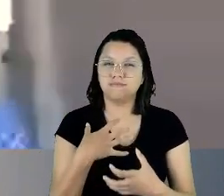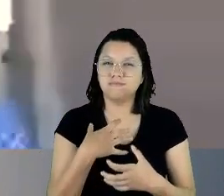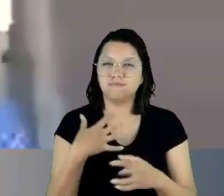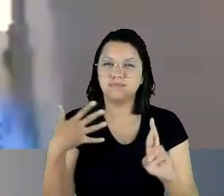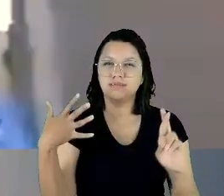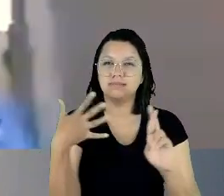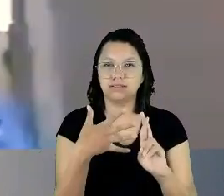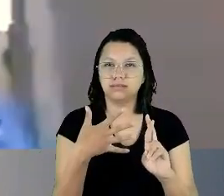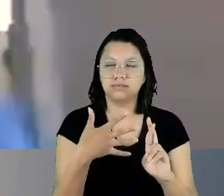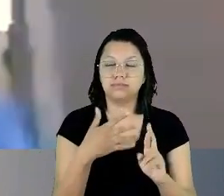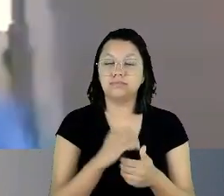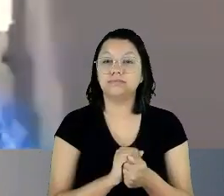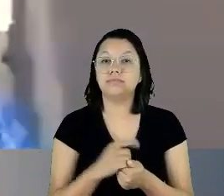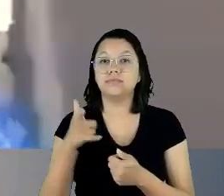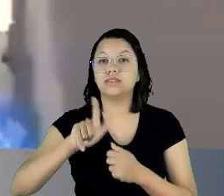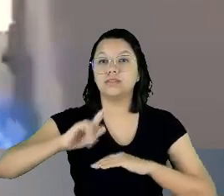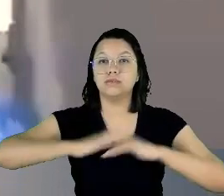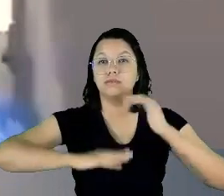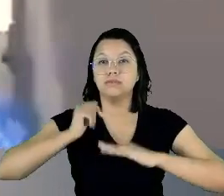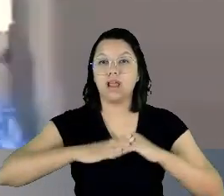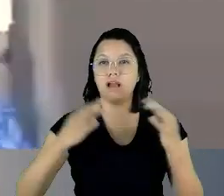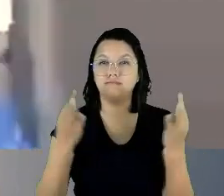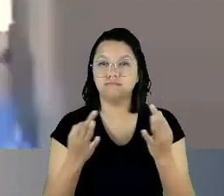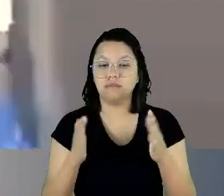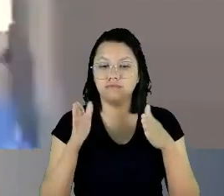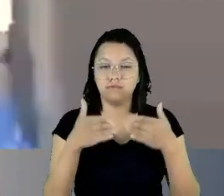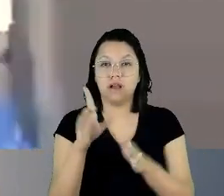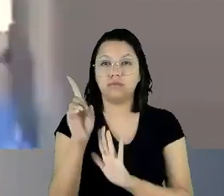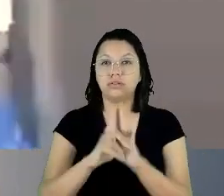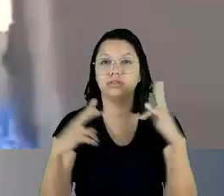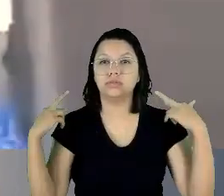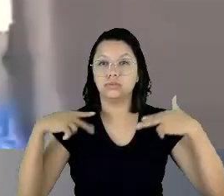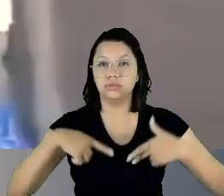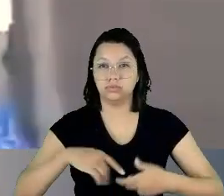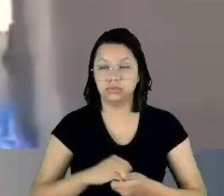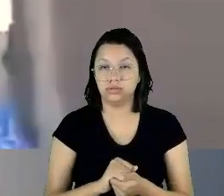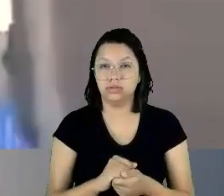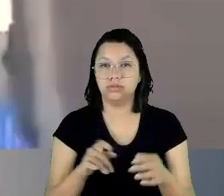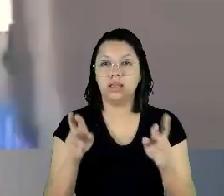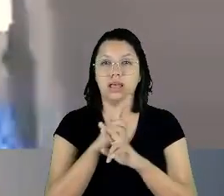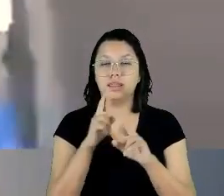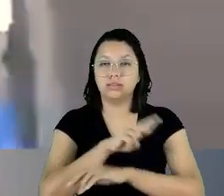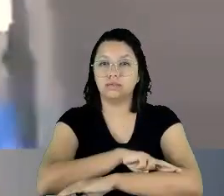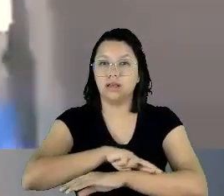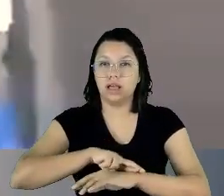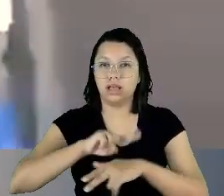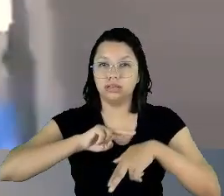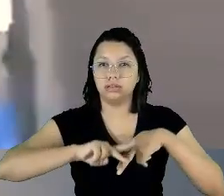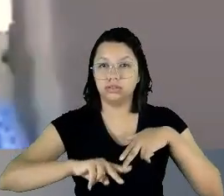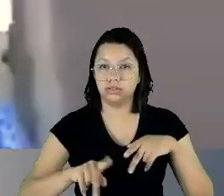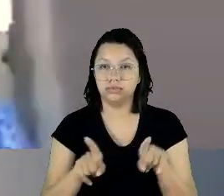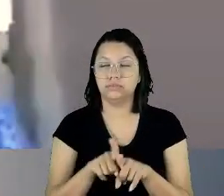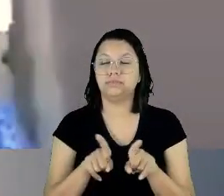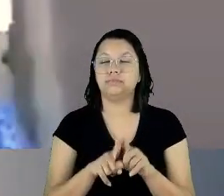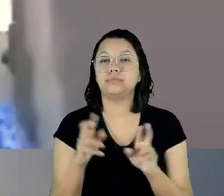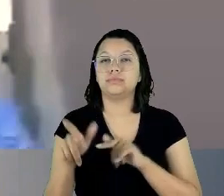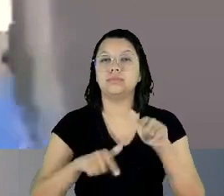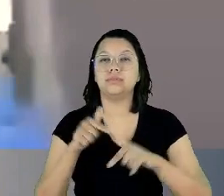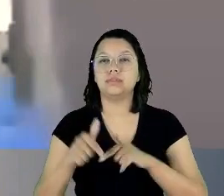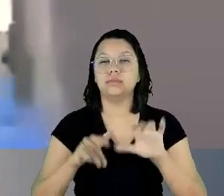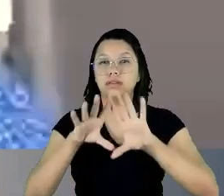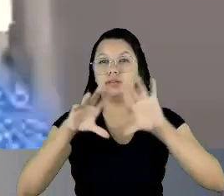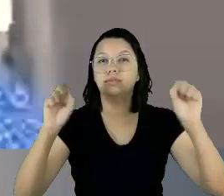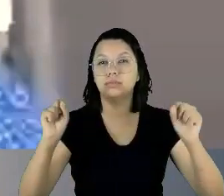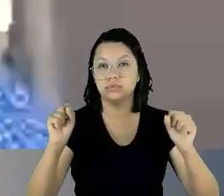inspiradoras e outras profissionais brilhantes dedicadas aos direitos humanos, a questões de raça e gênero. Trabalhar